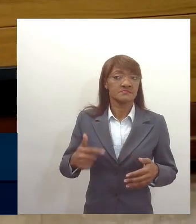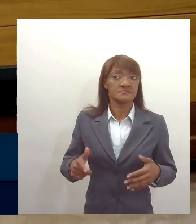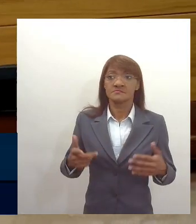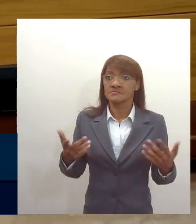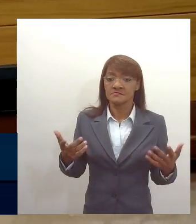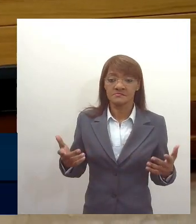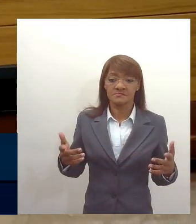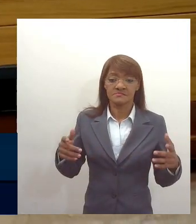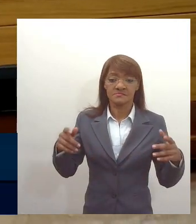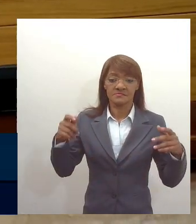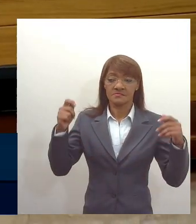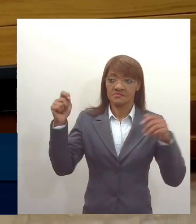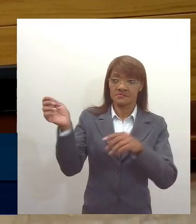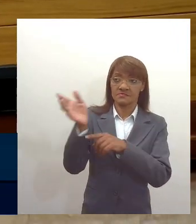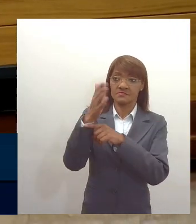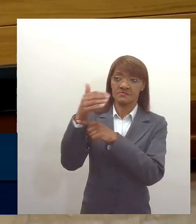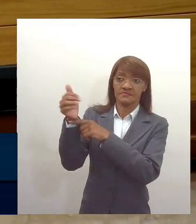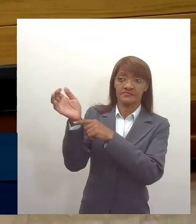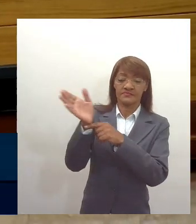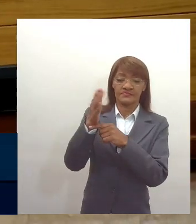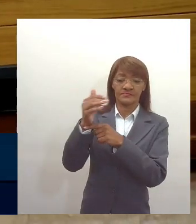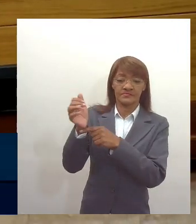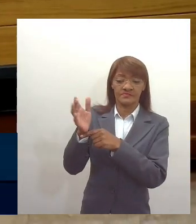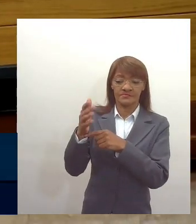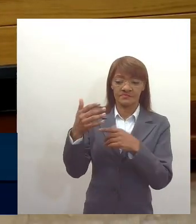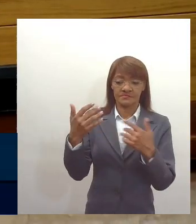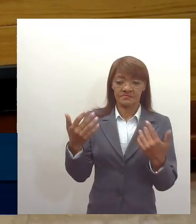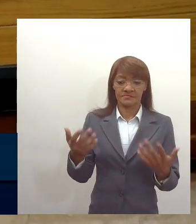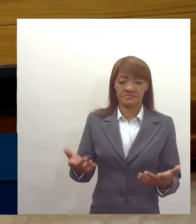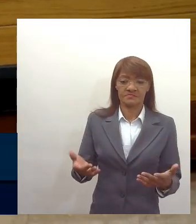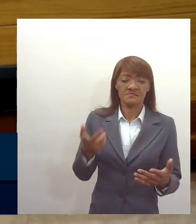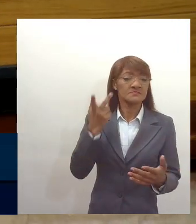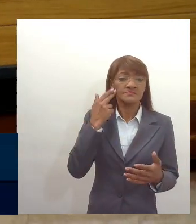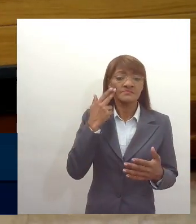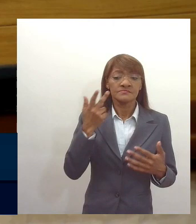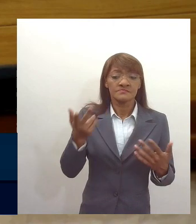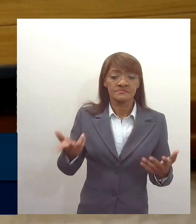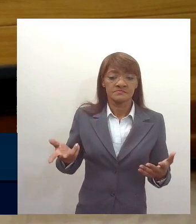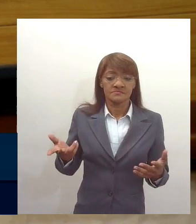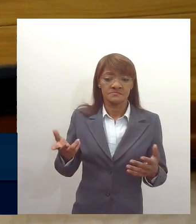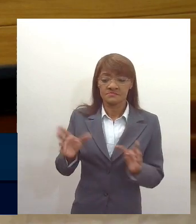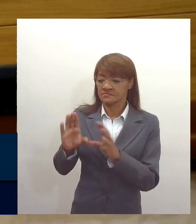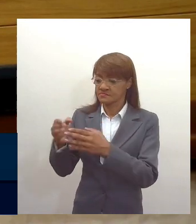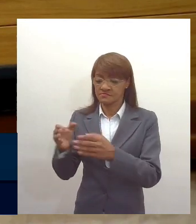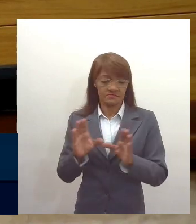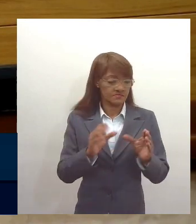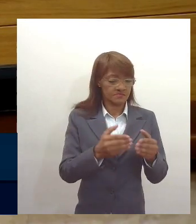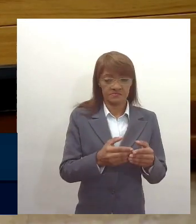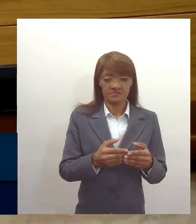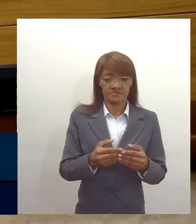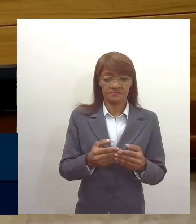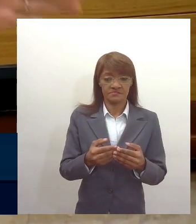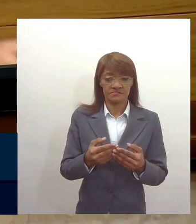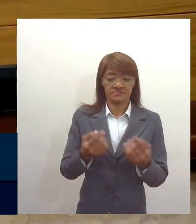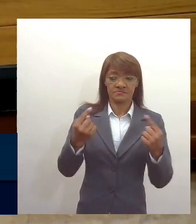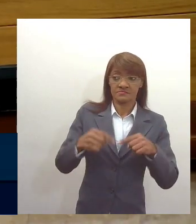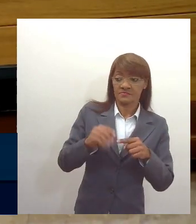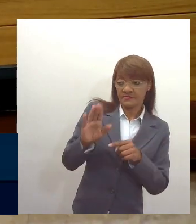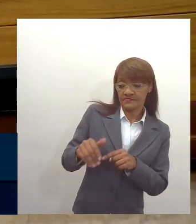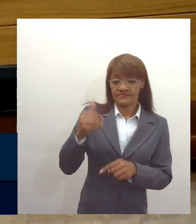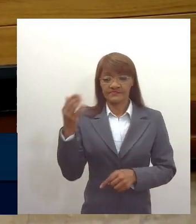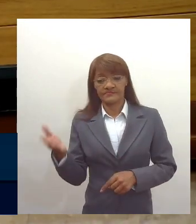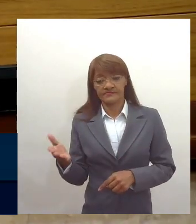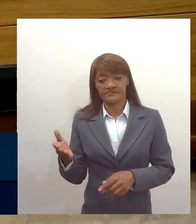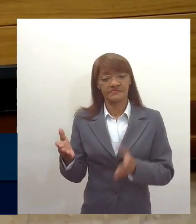até era uma briga normal, como se chamava, entre torcidas. A briga toda era fora. E fora parece que já resolveram, que é com relação ao policiamento